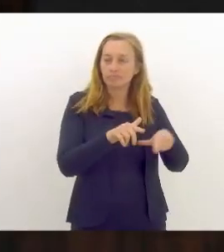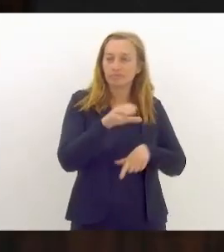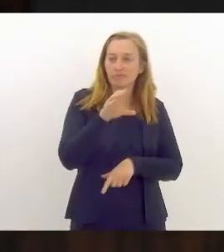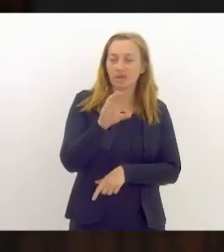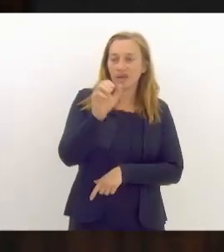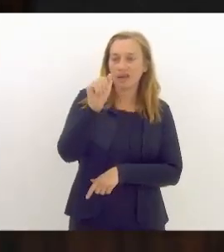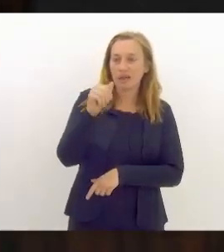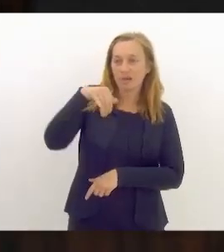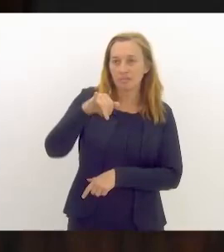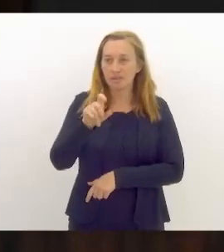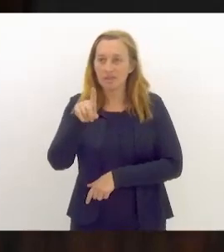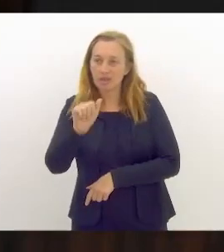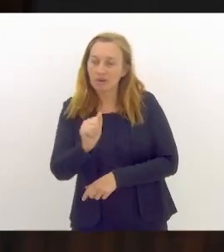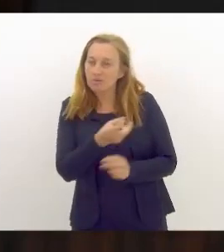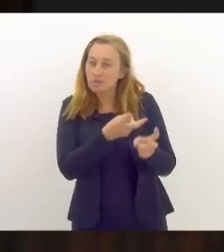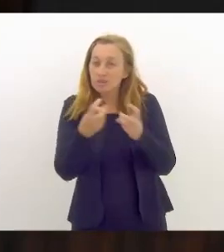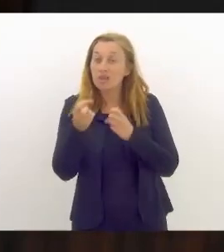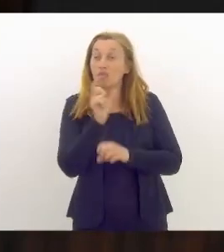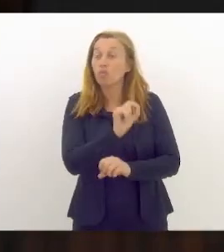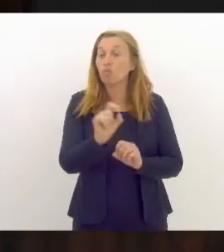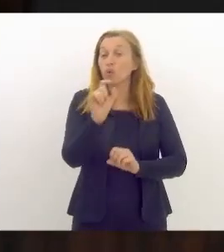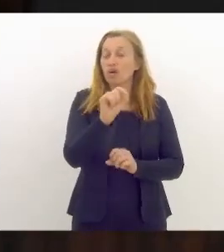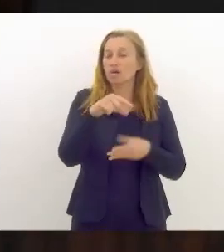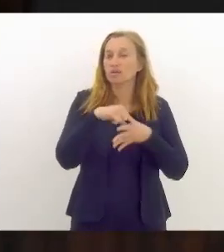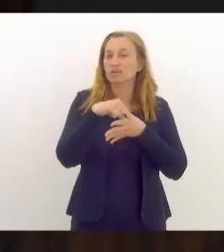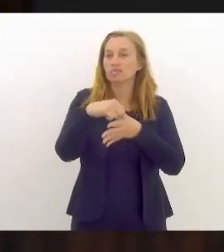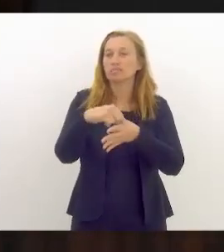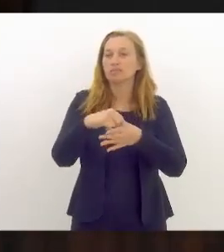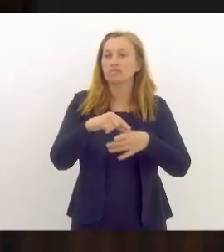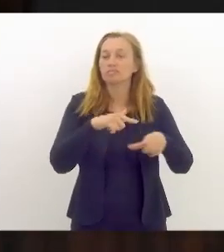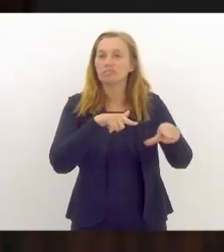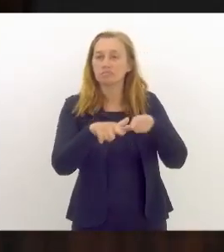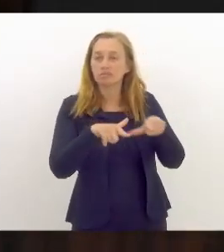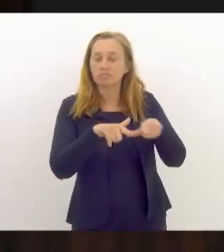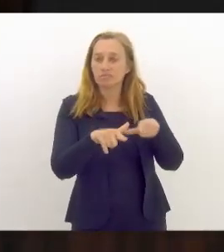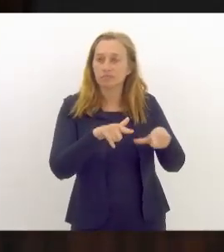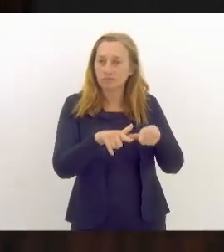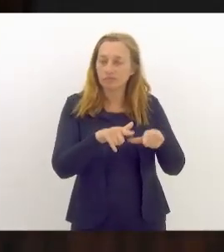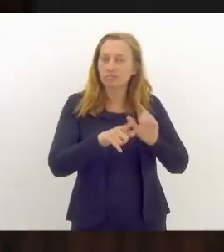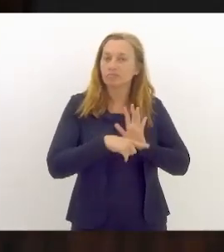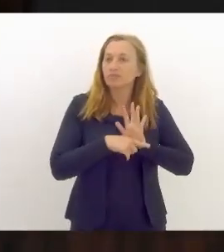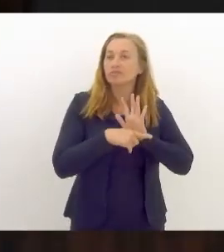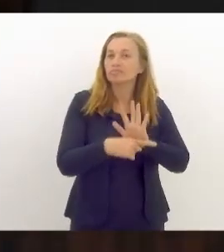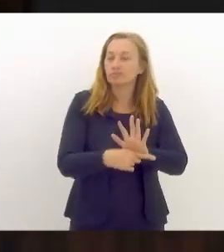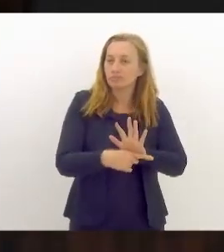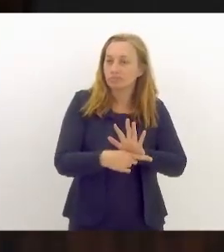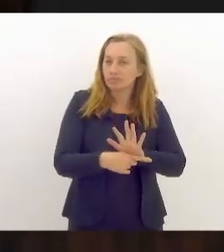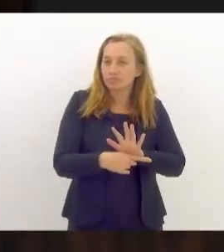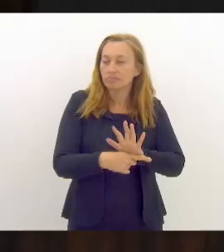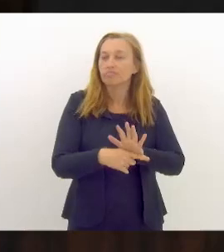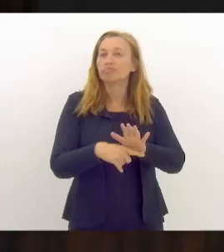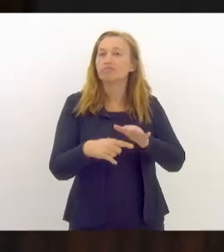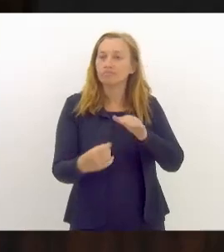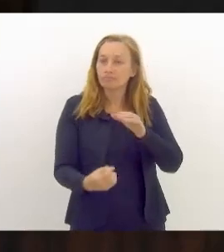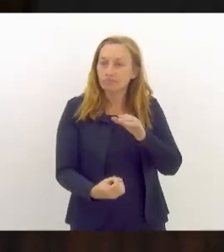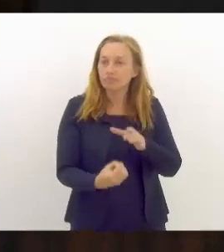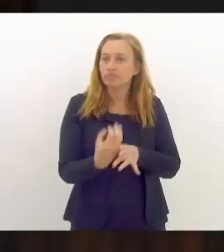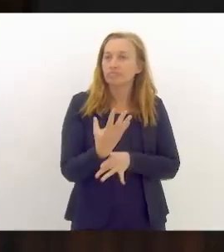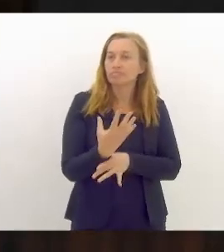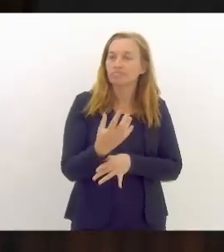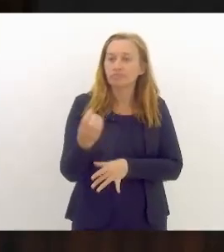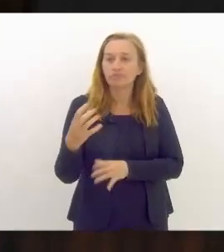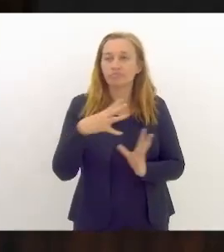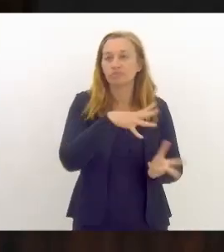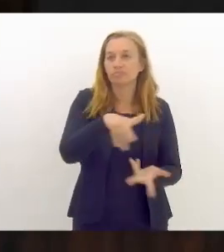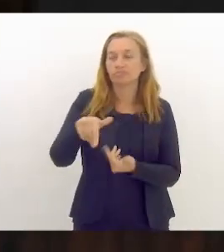farani verifica-se que a sua liderança atuação muito tem contribuído para construção de